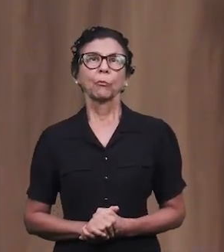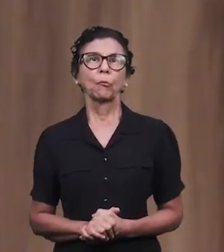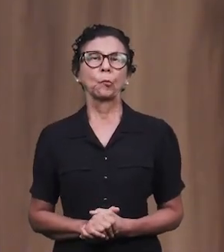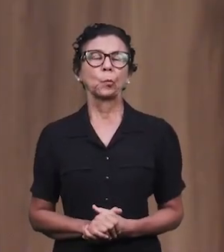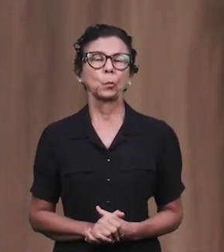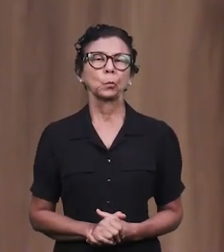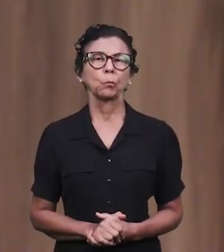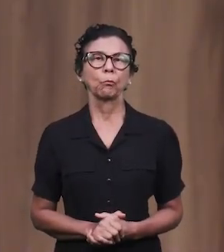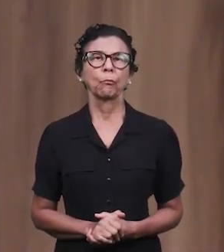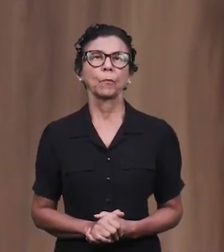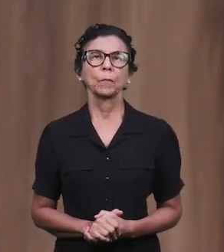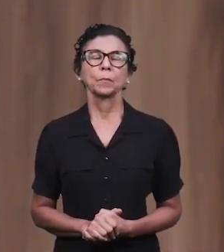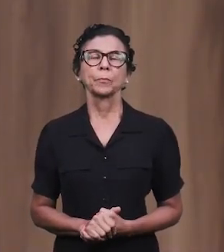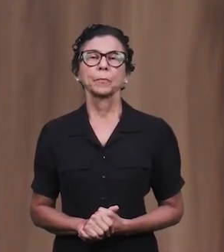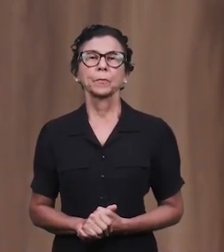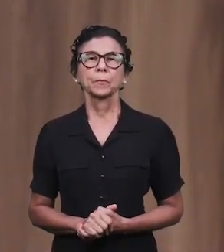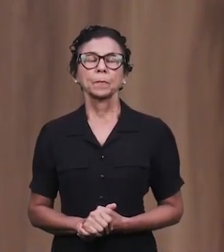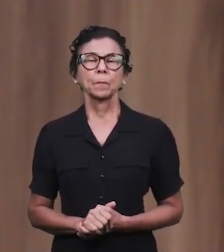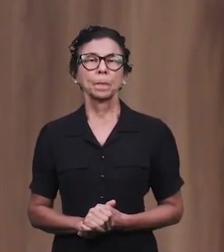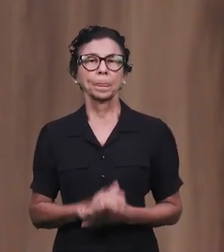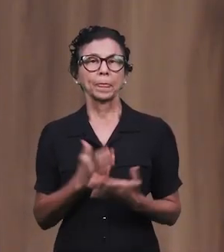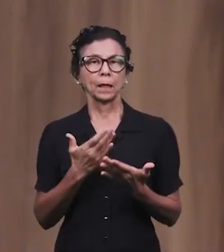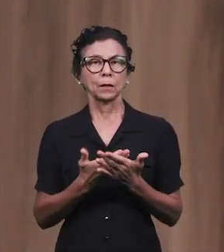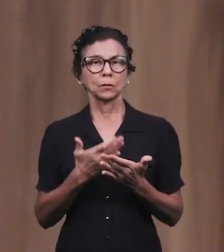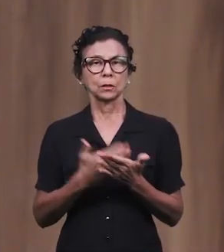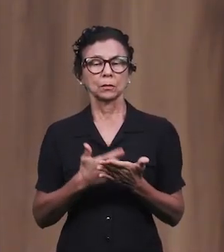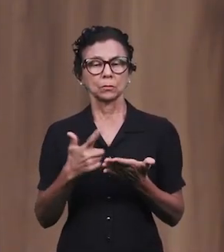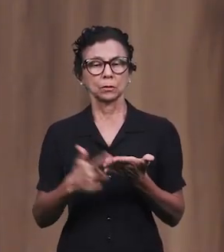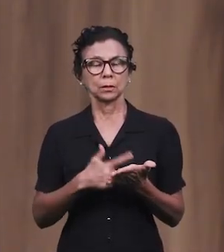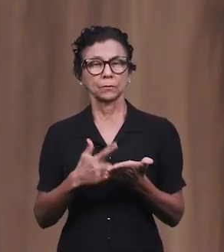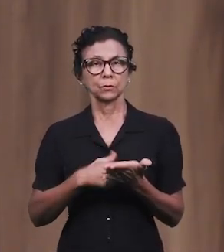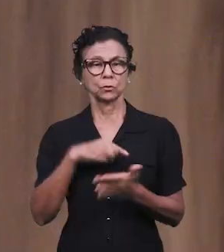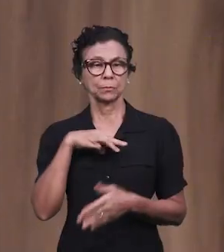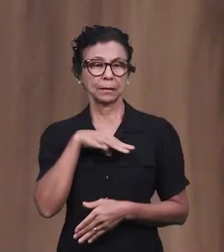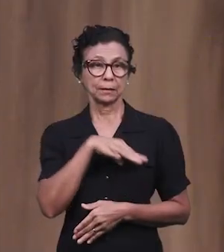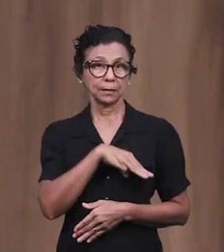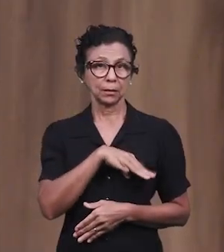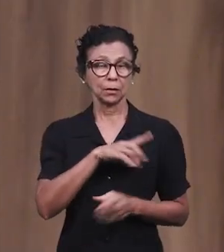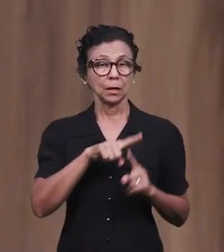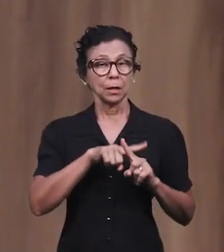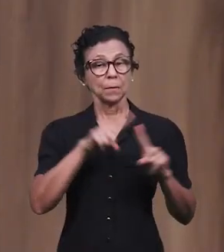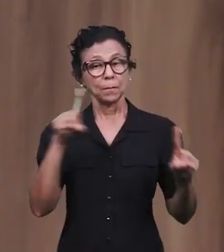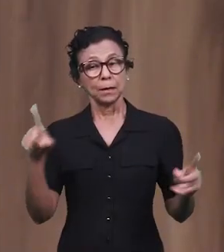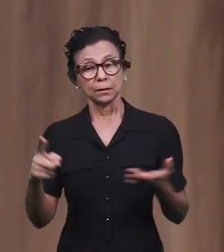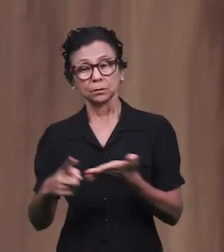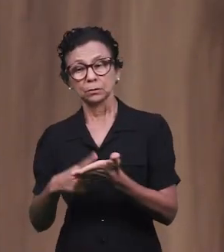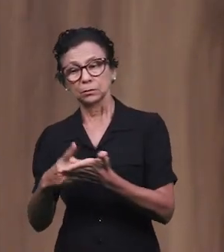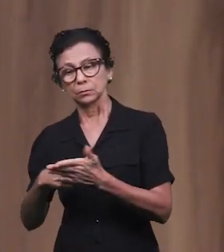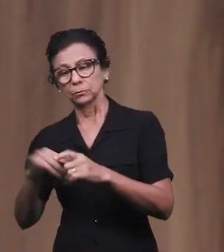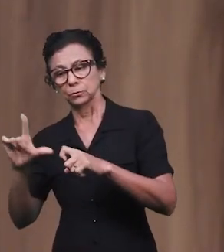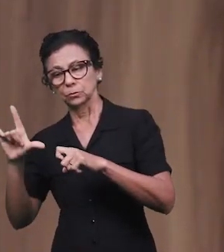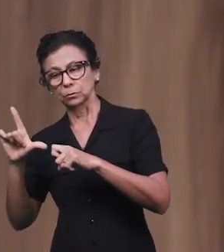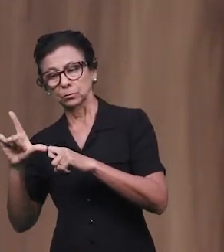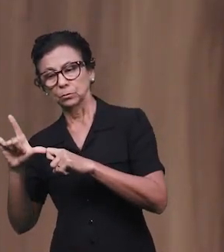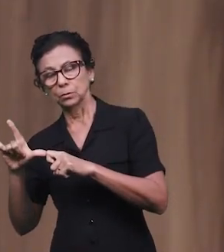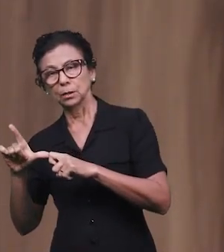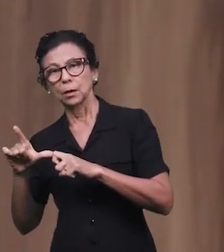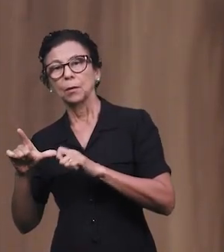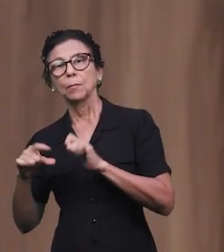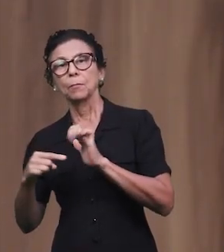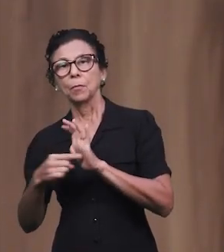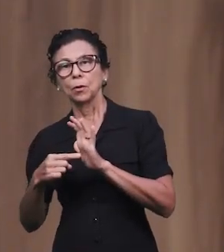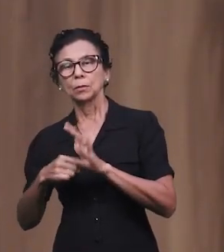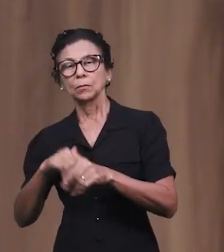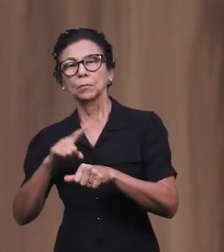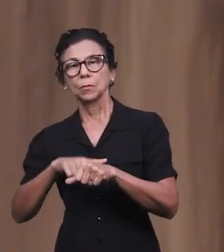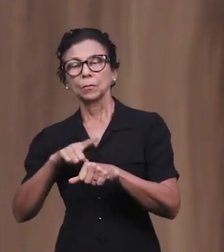estamos no Evangelho de Mateus, mas lá no Evangelho de Lucas, fala também do chamado de